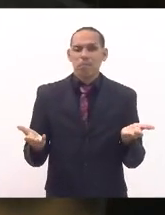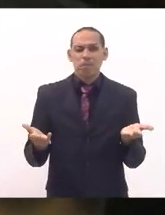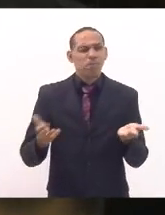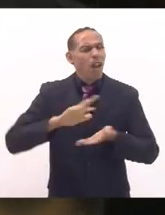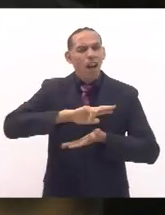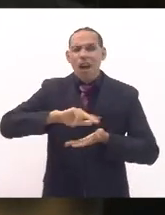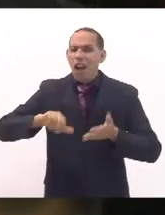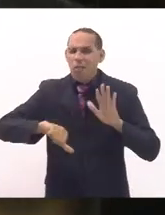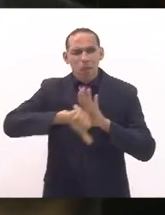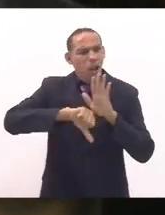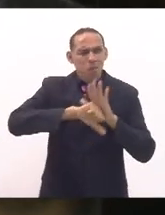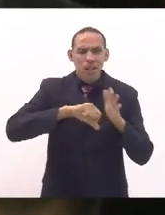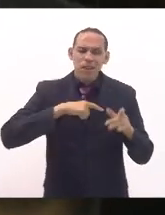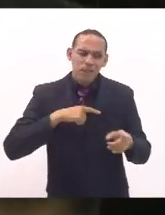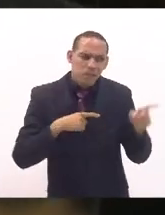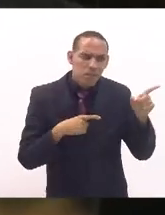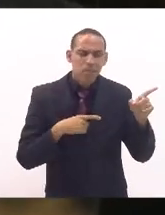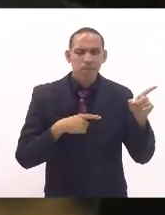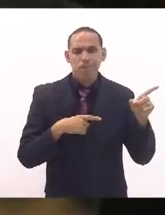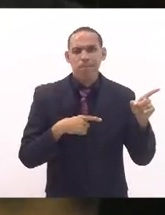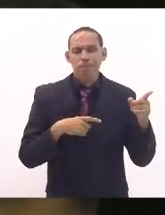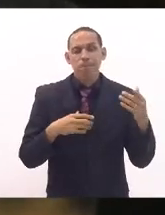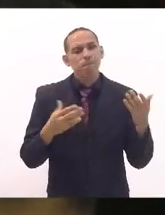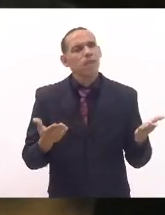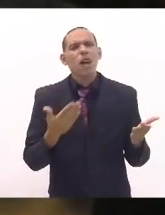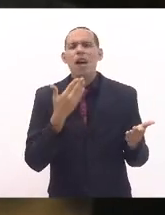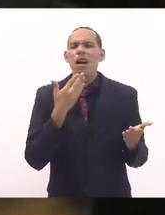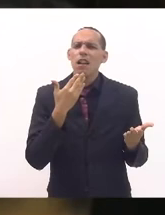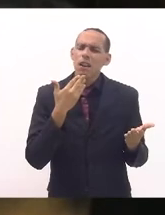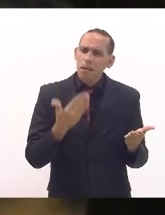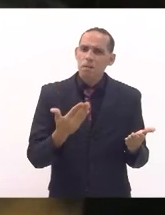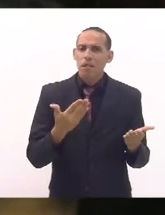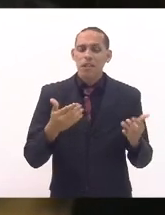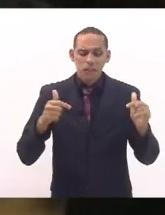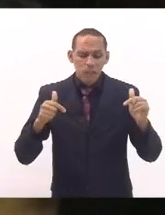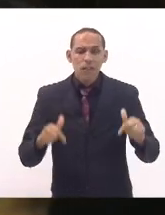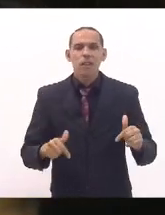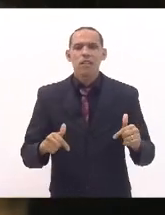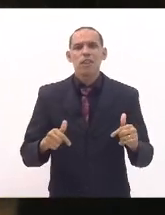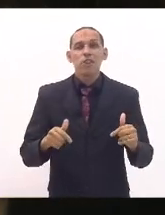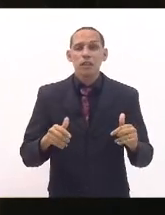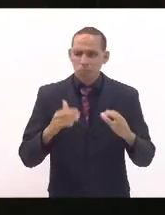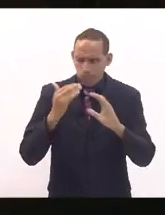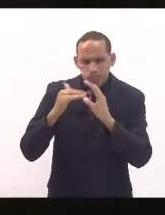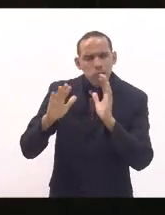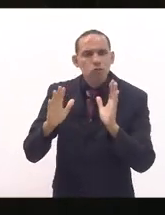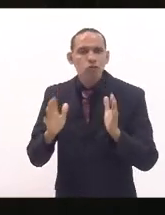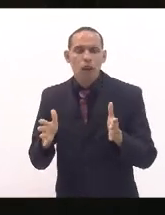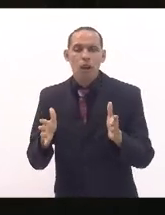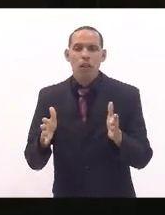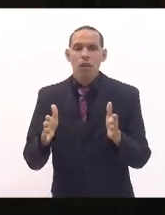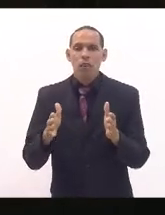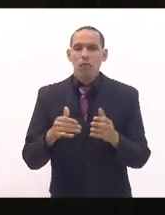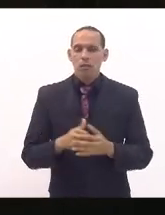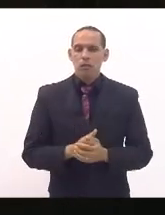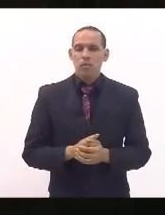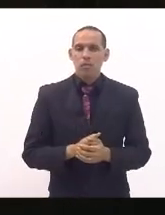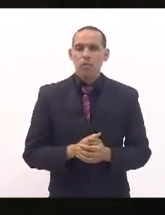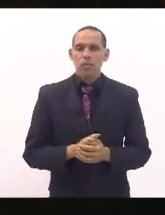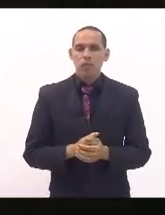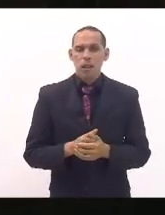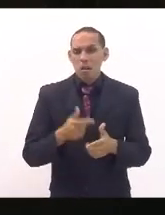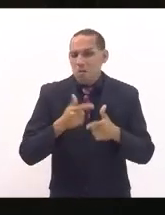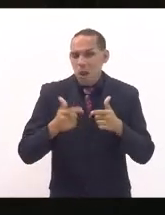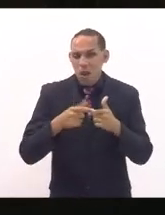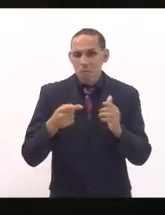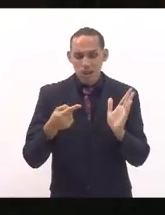outros, crimes que lá ocorrem. Então, eu peço aqui, já fiz o encaminhamento deste problema